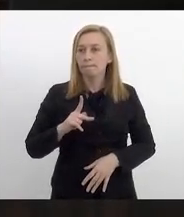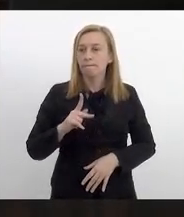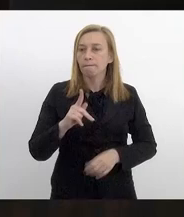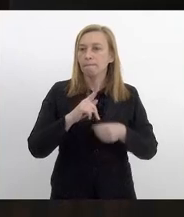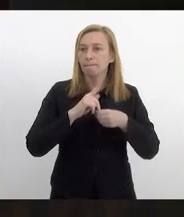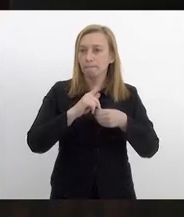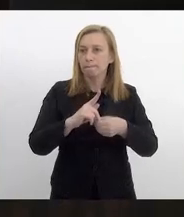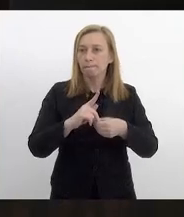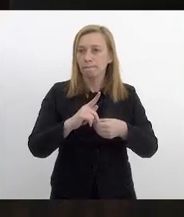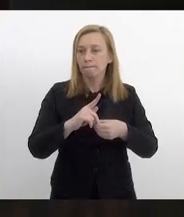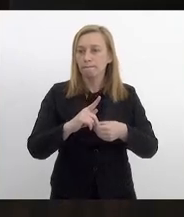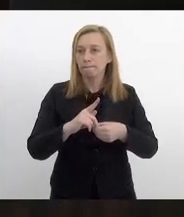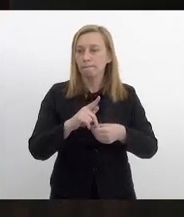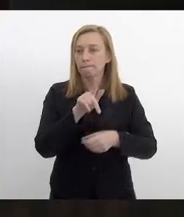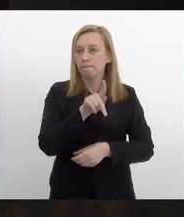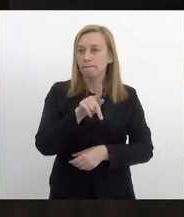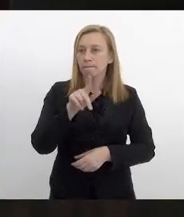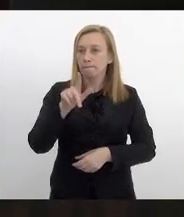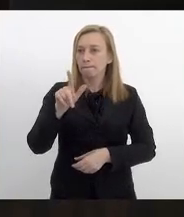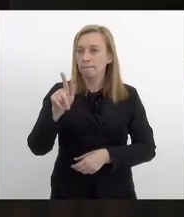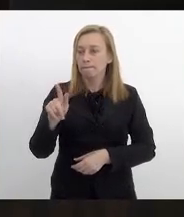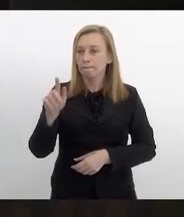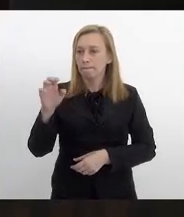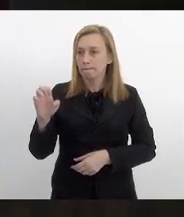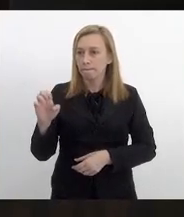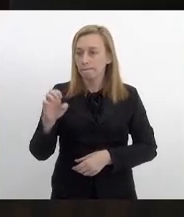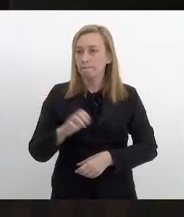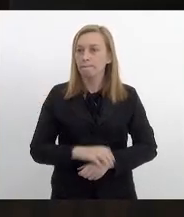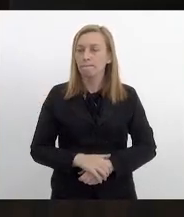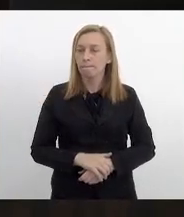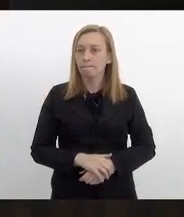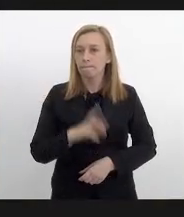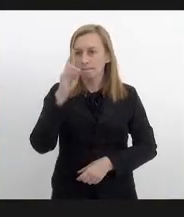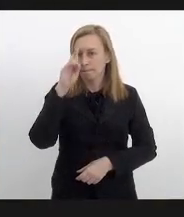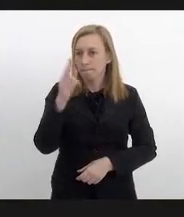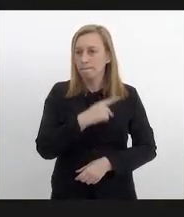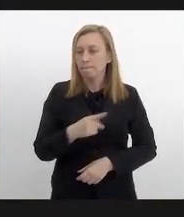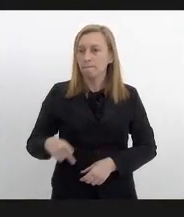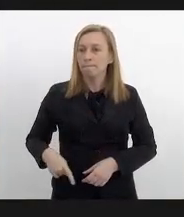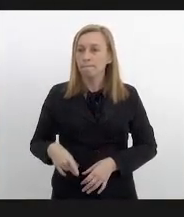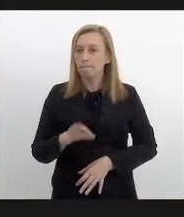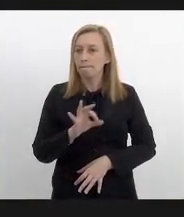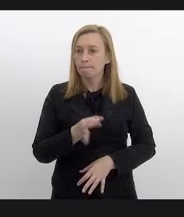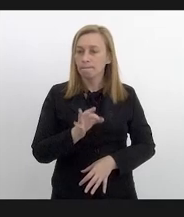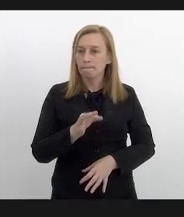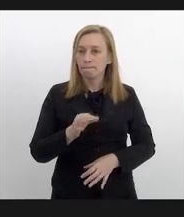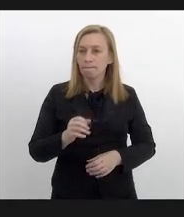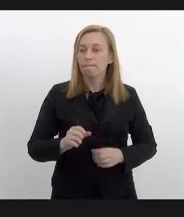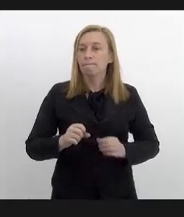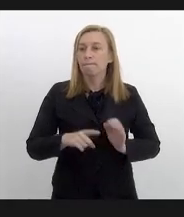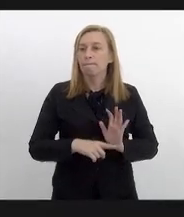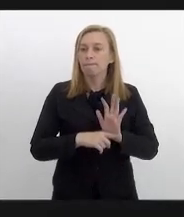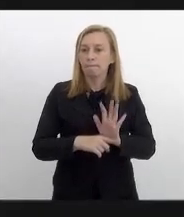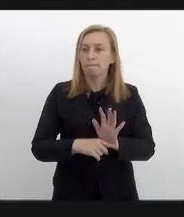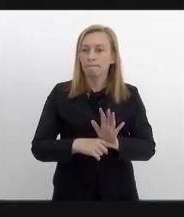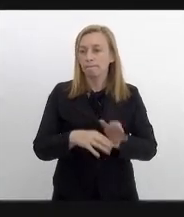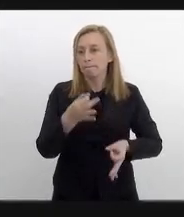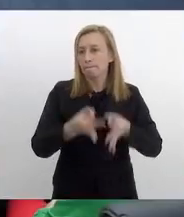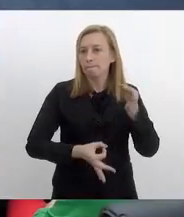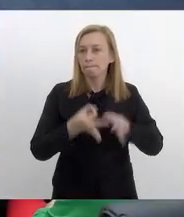Procuradoria e PGE. Não, presidente, estando garantido que os assistentes jurídicos vão estar no não, mesmo Não,